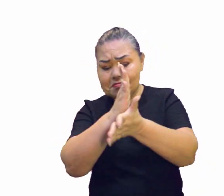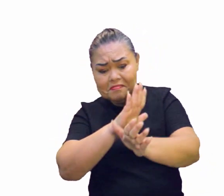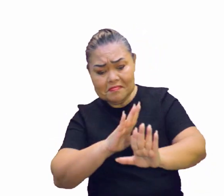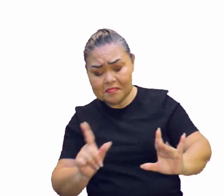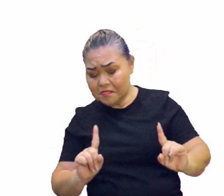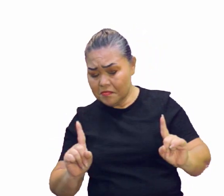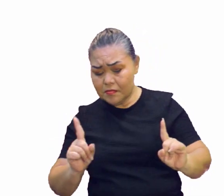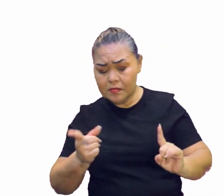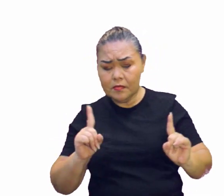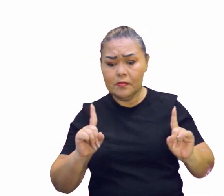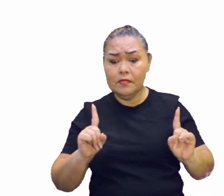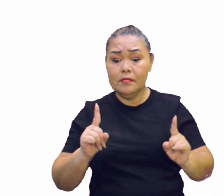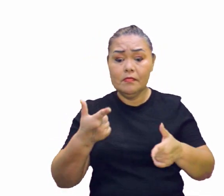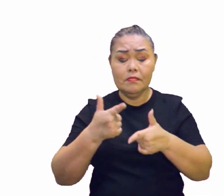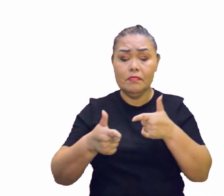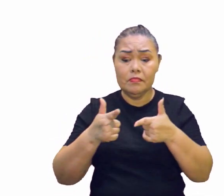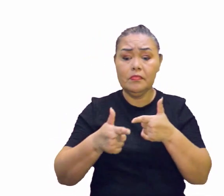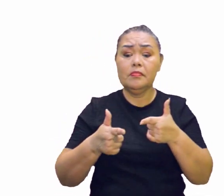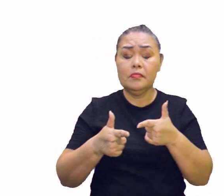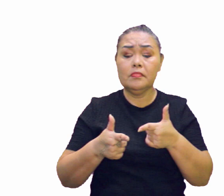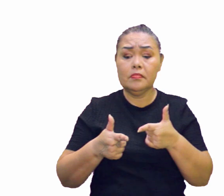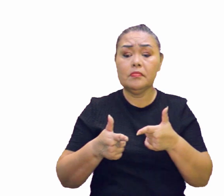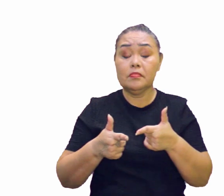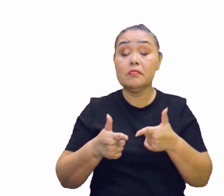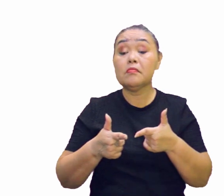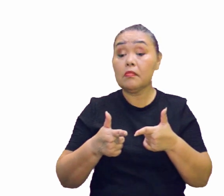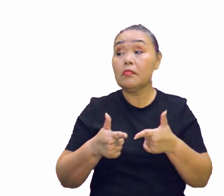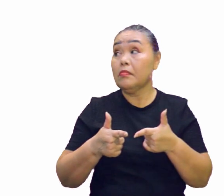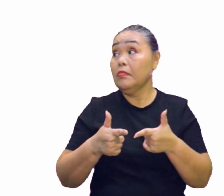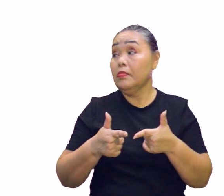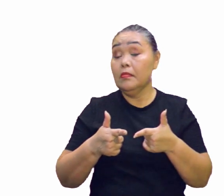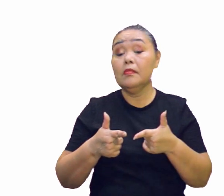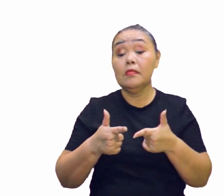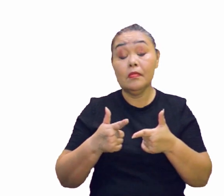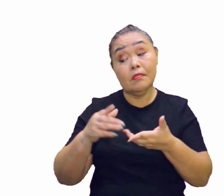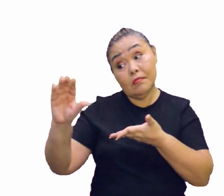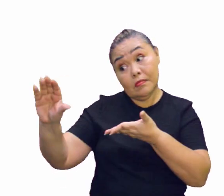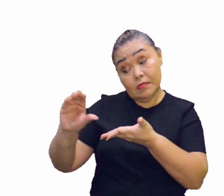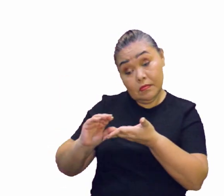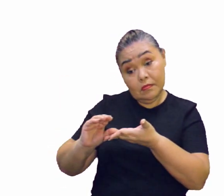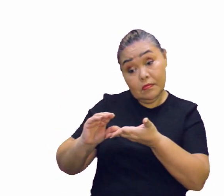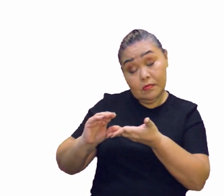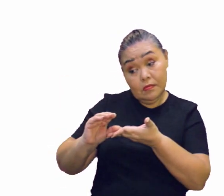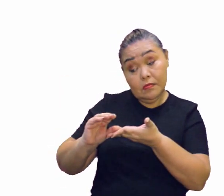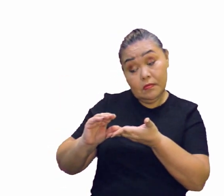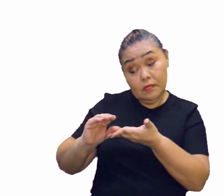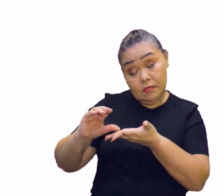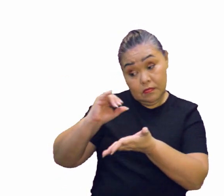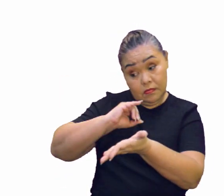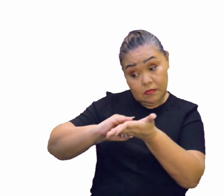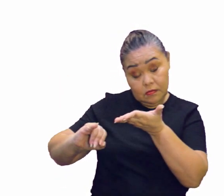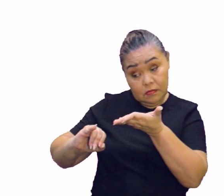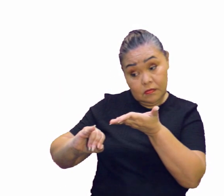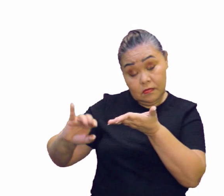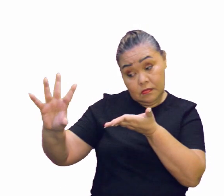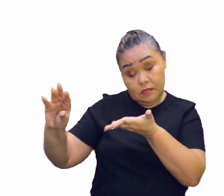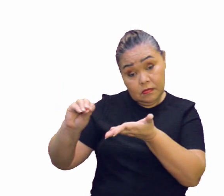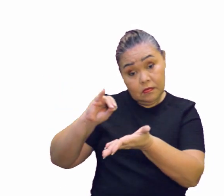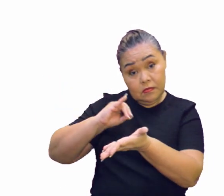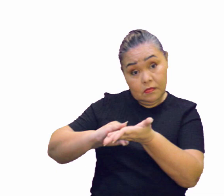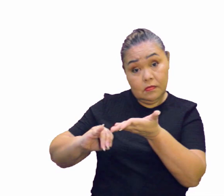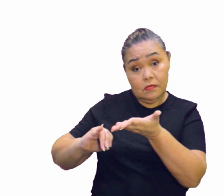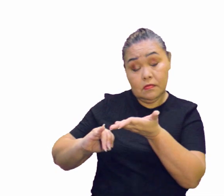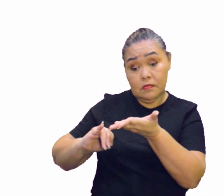extinção. Não está o problema nisso. O problema é investir o que era de imposto, né, que vinha através